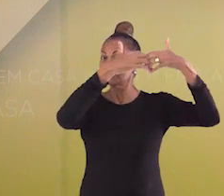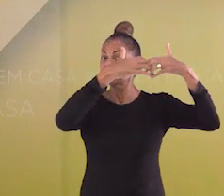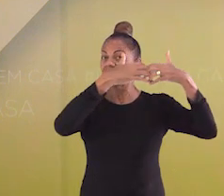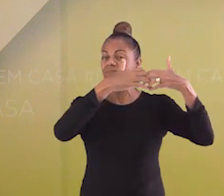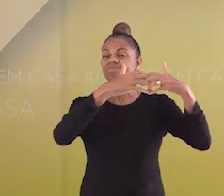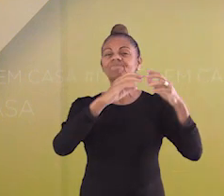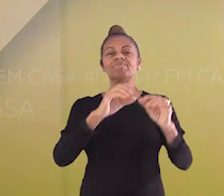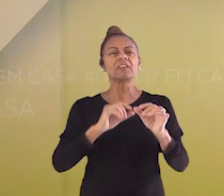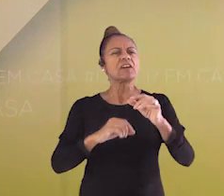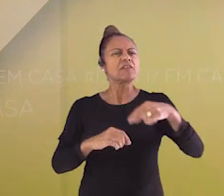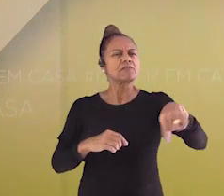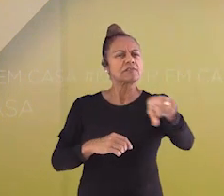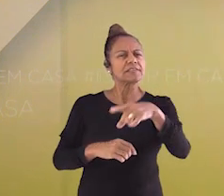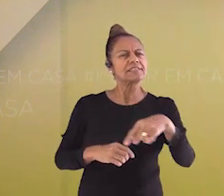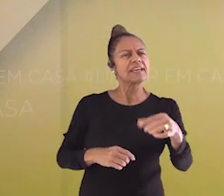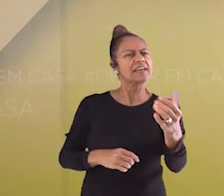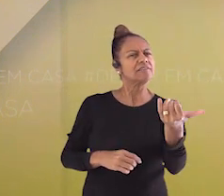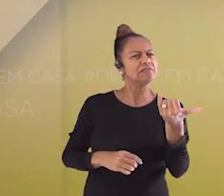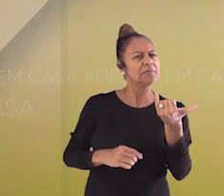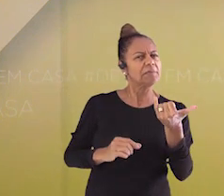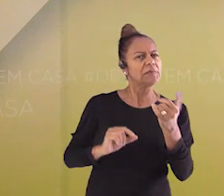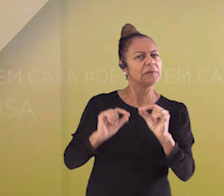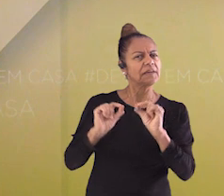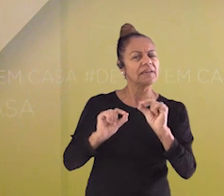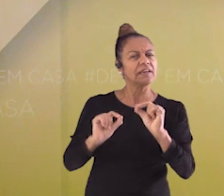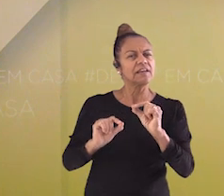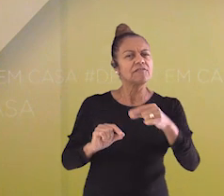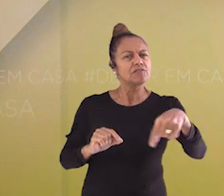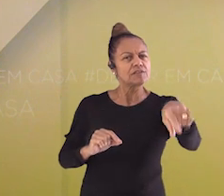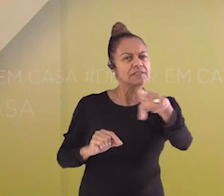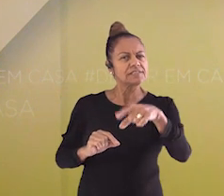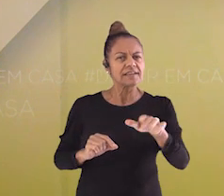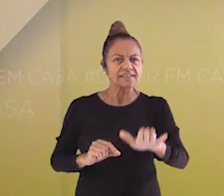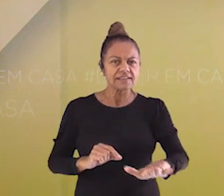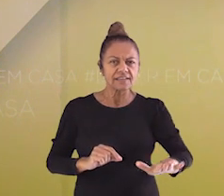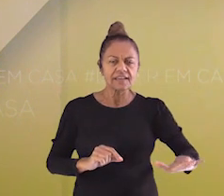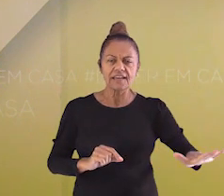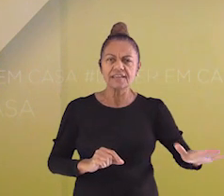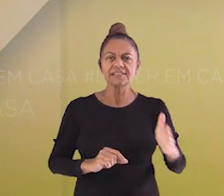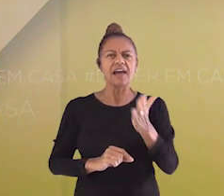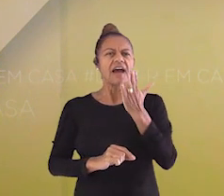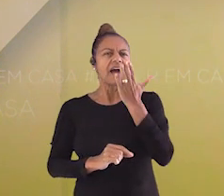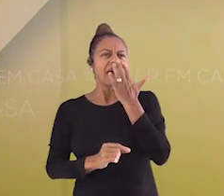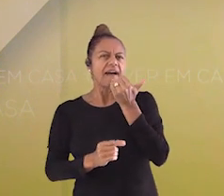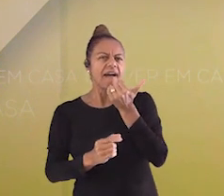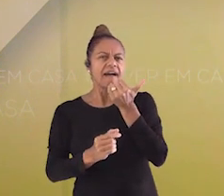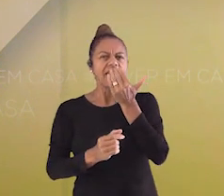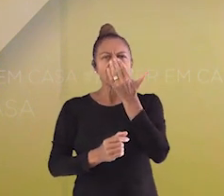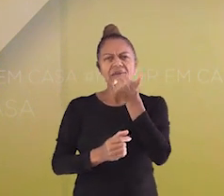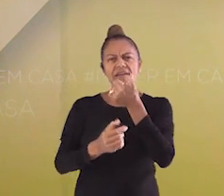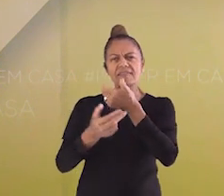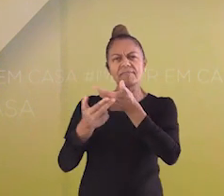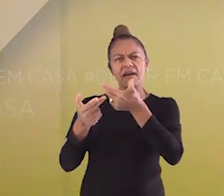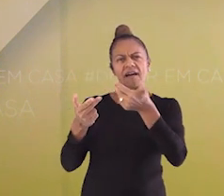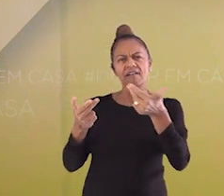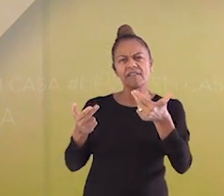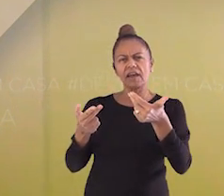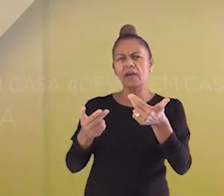era criança, qual era o seu alimento preferido? Aquele que, se possível, estaria sempre na sua